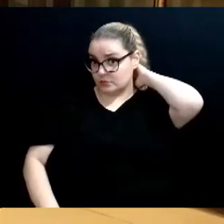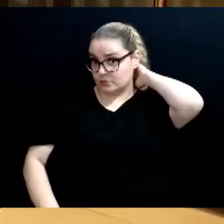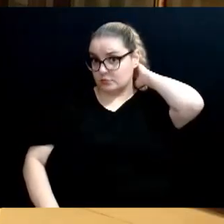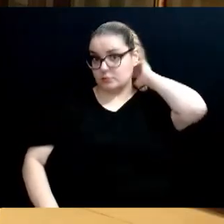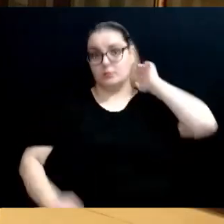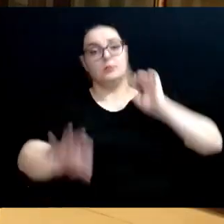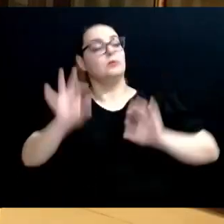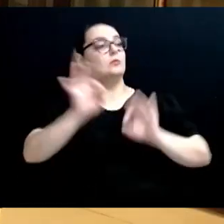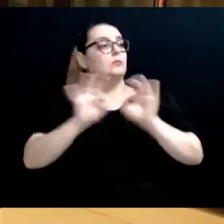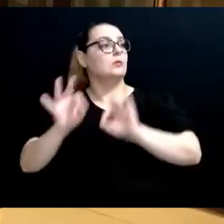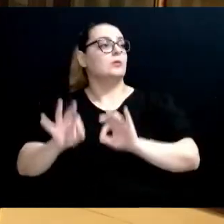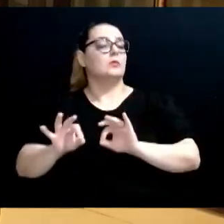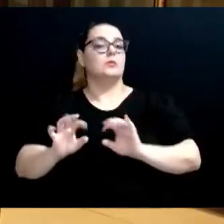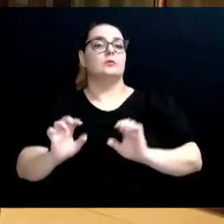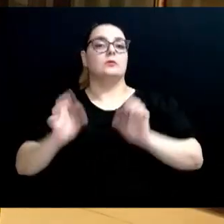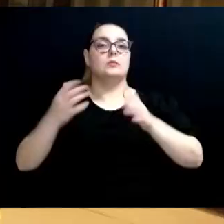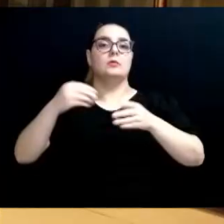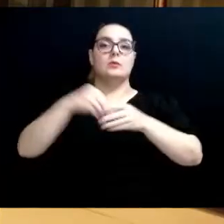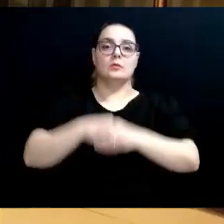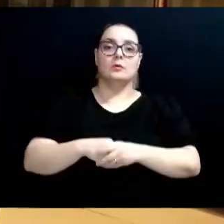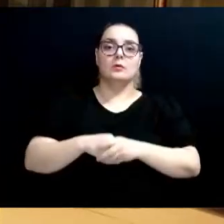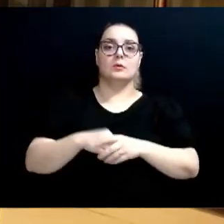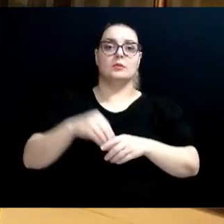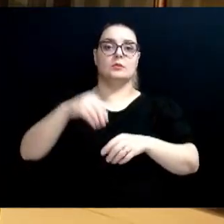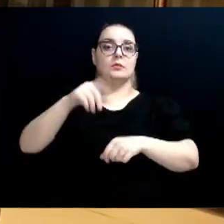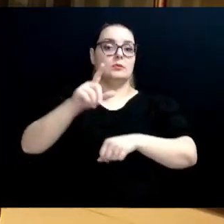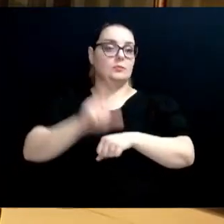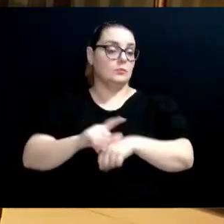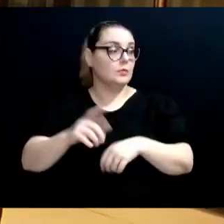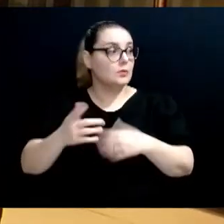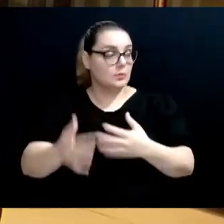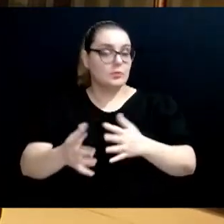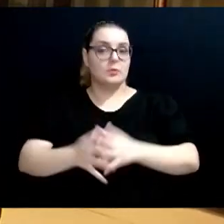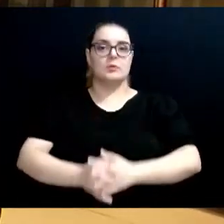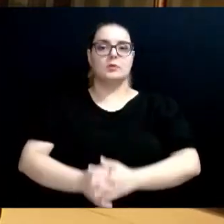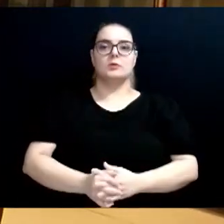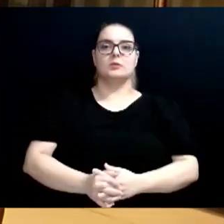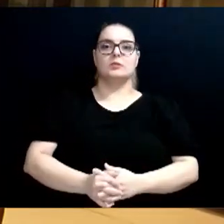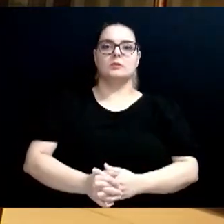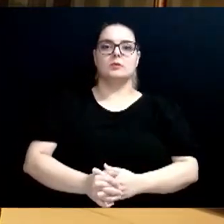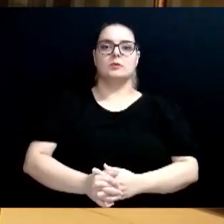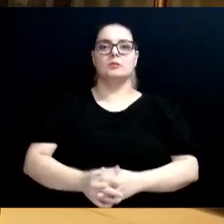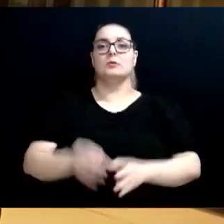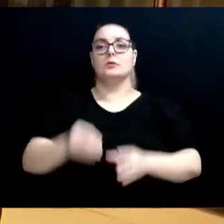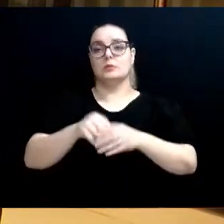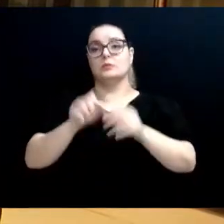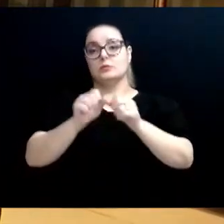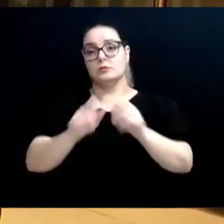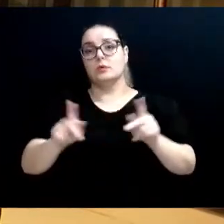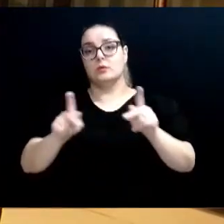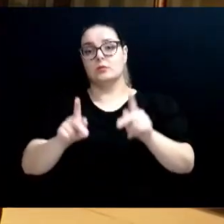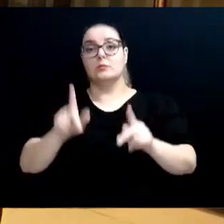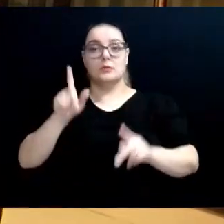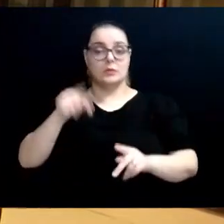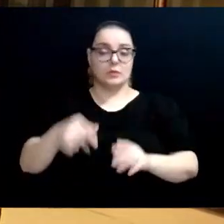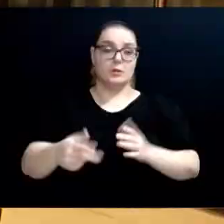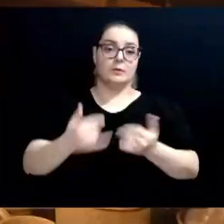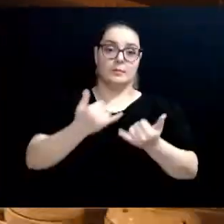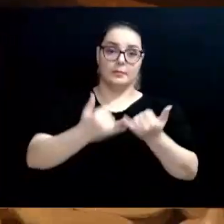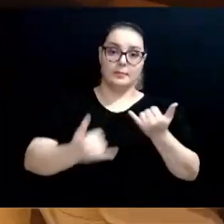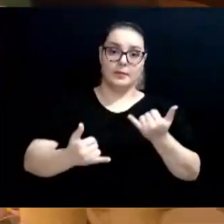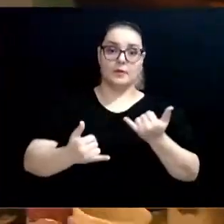afunilar tudo hoje na Casa 73, que nada mais é que uma organização de um evento dentro de uma